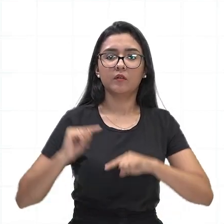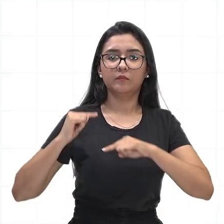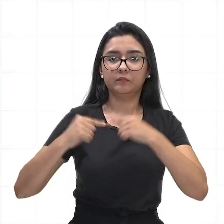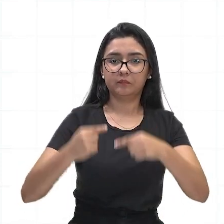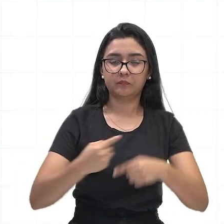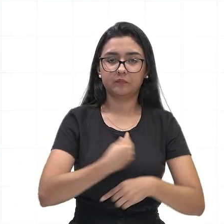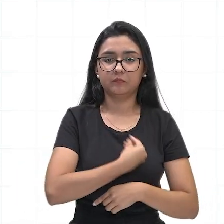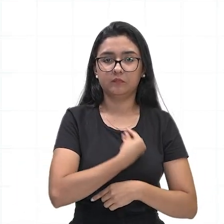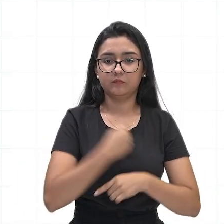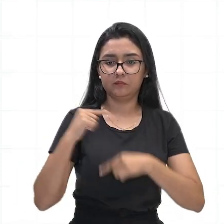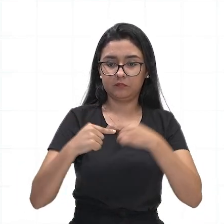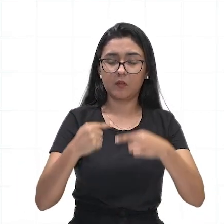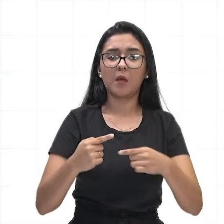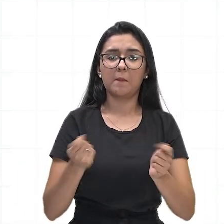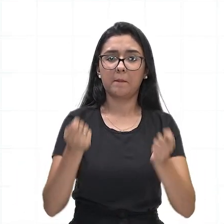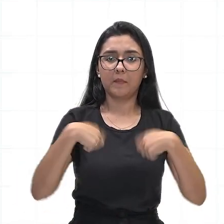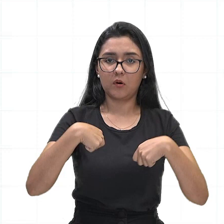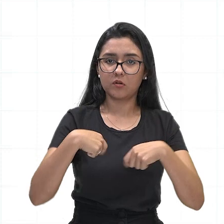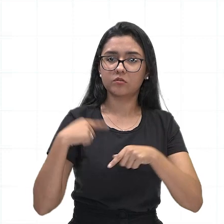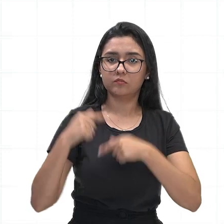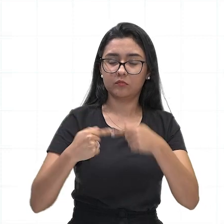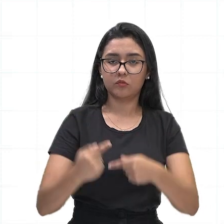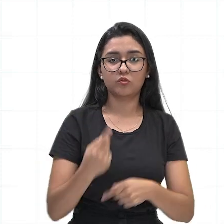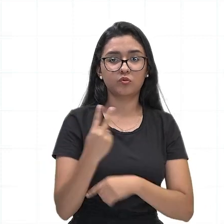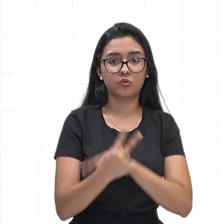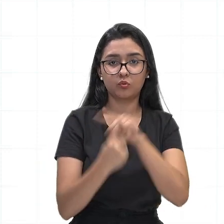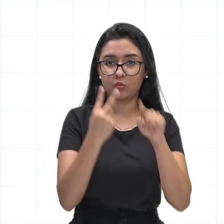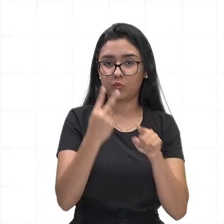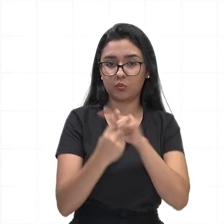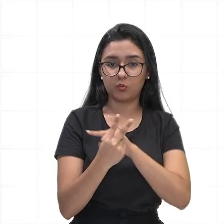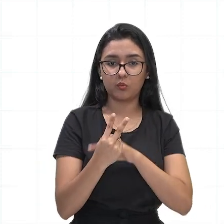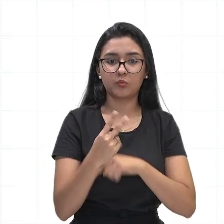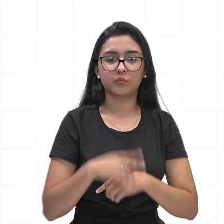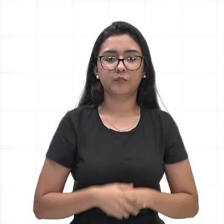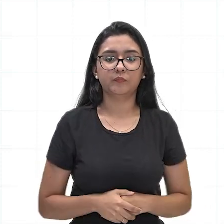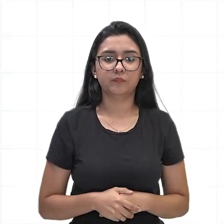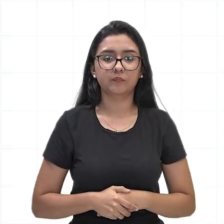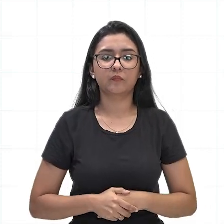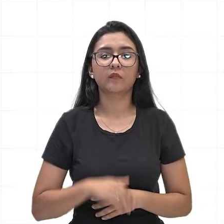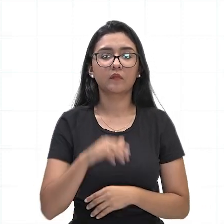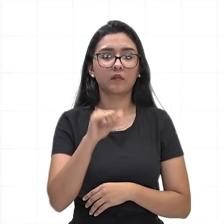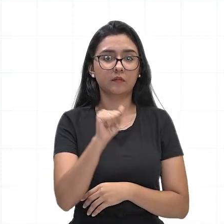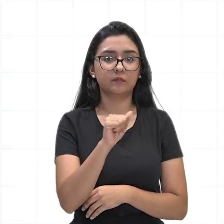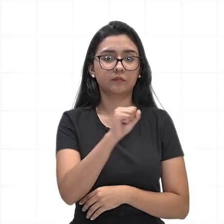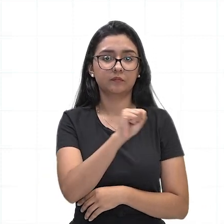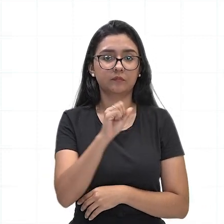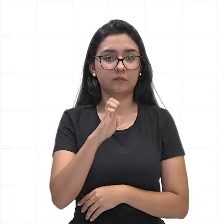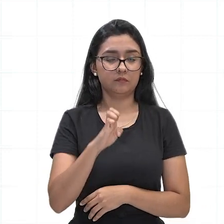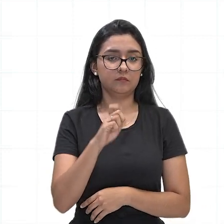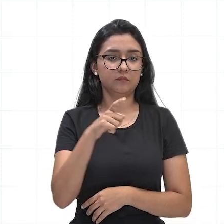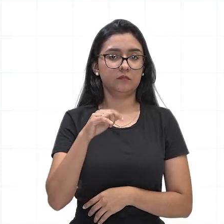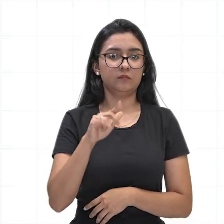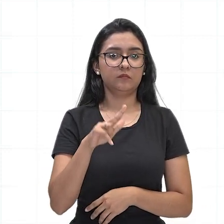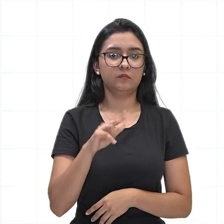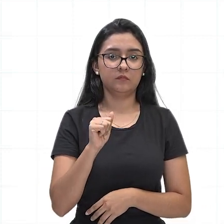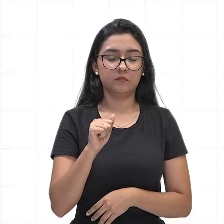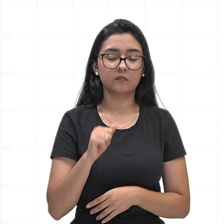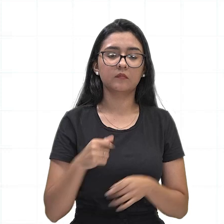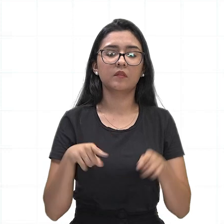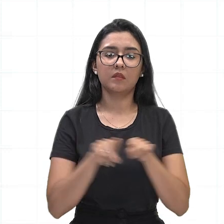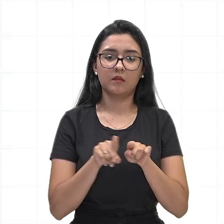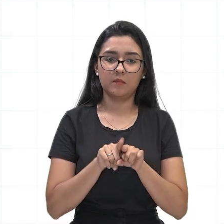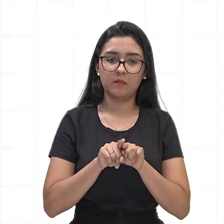As esponjas elas podem se reproduzir de duas formas: de forma assexuada, por gemulação